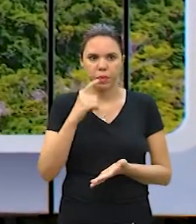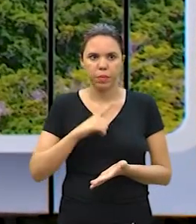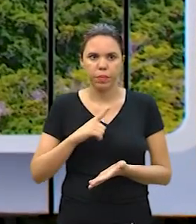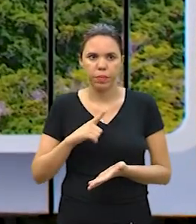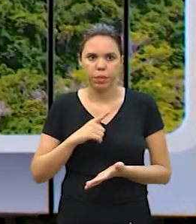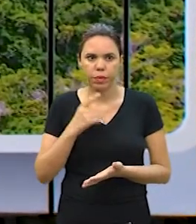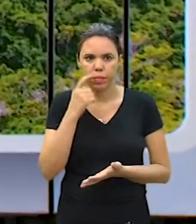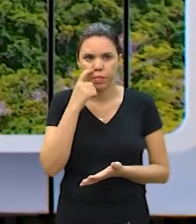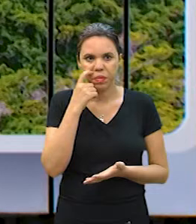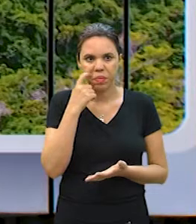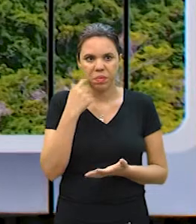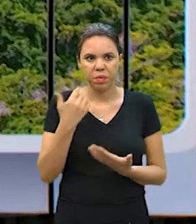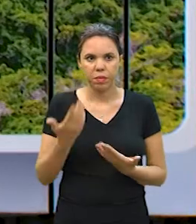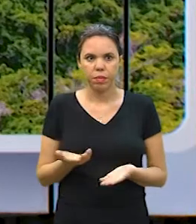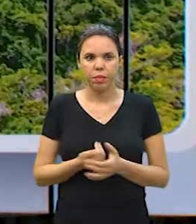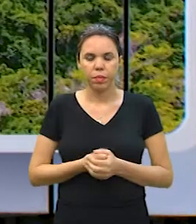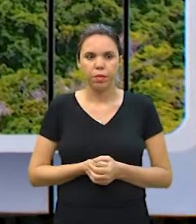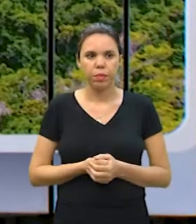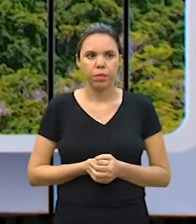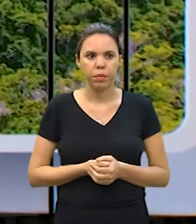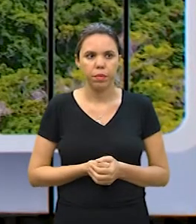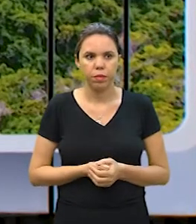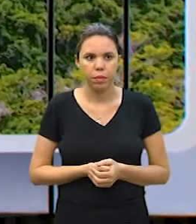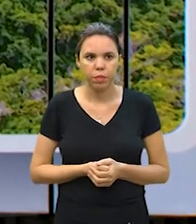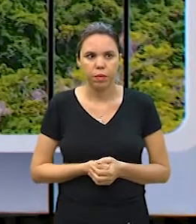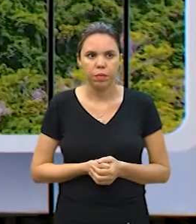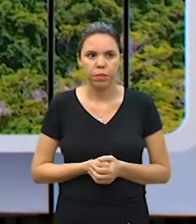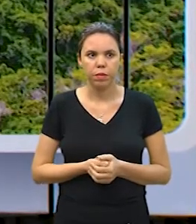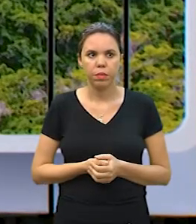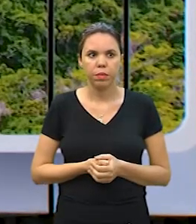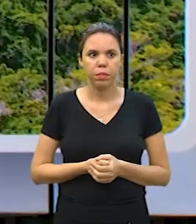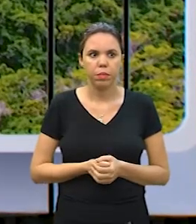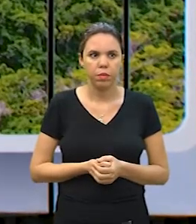de serviços, inclusive, né,